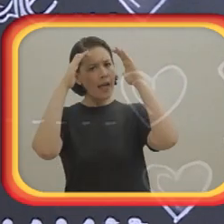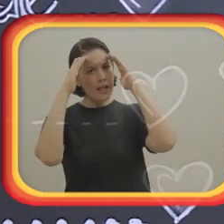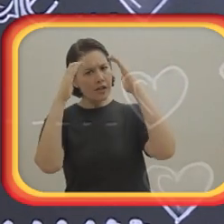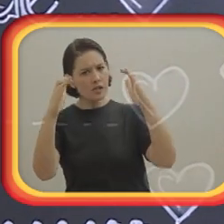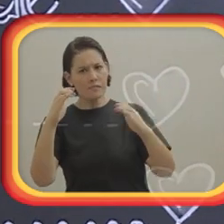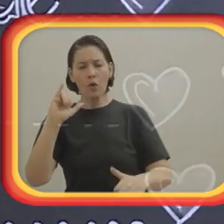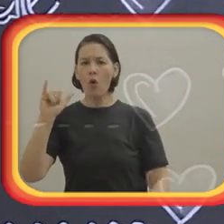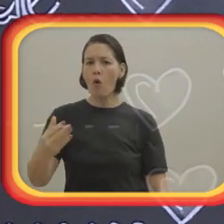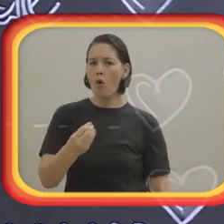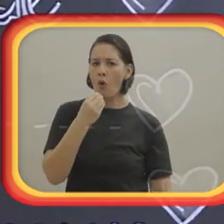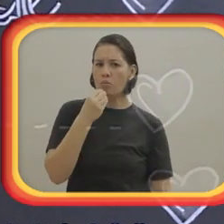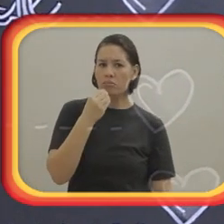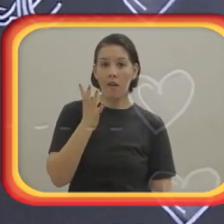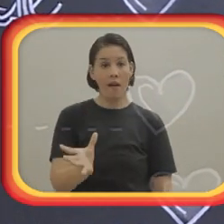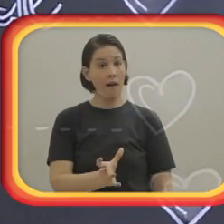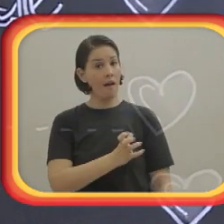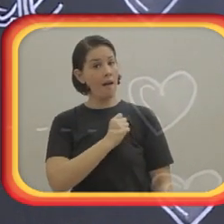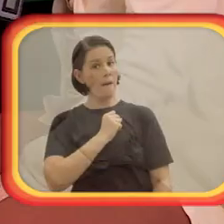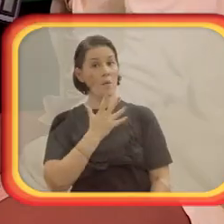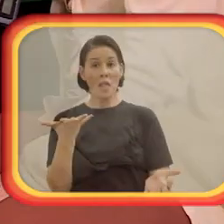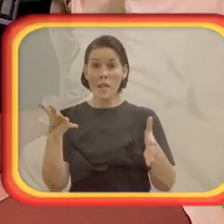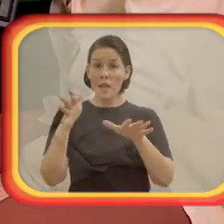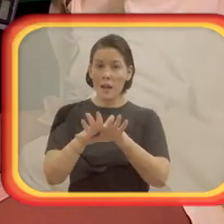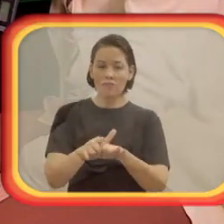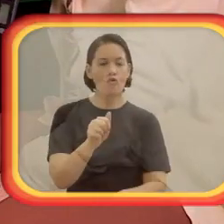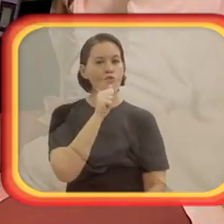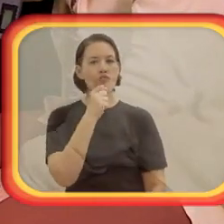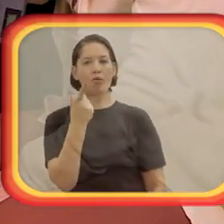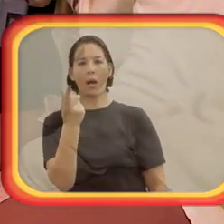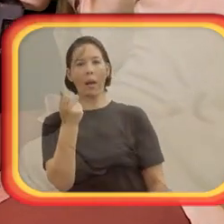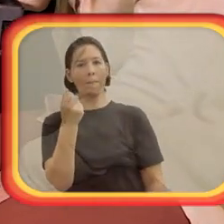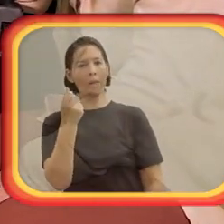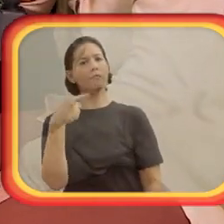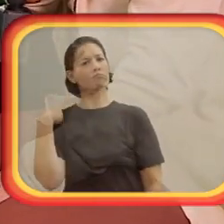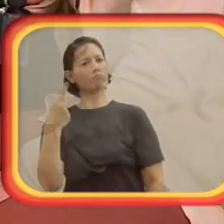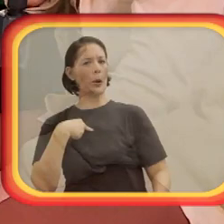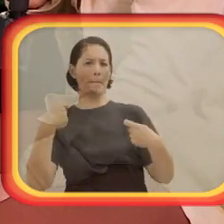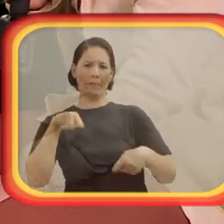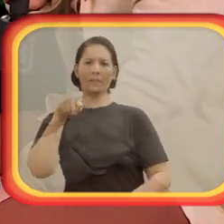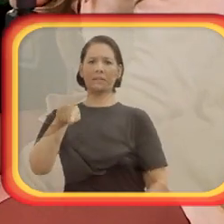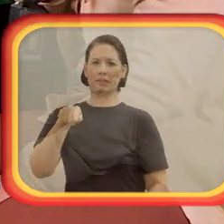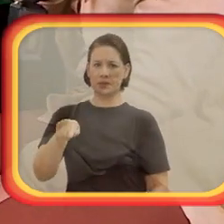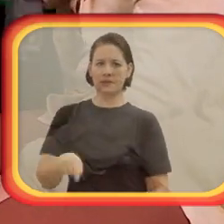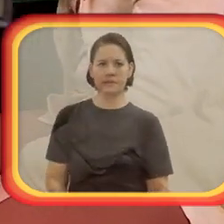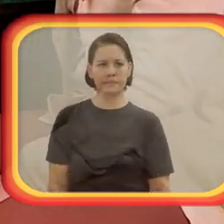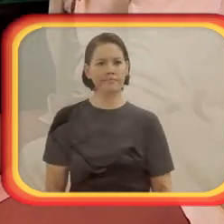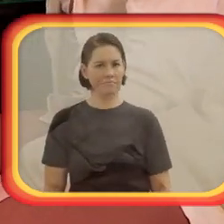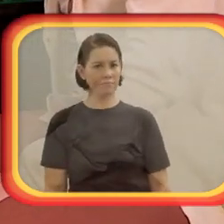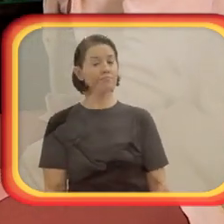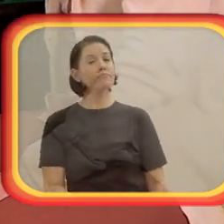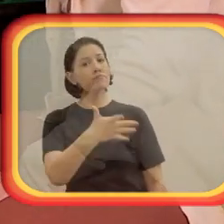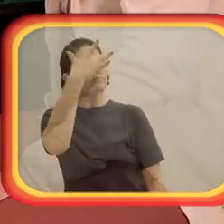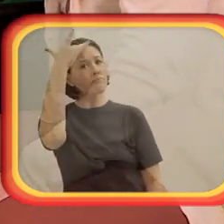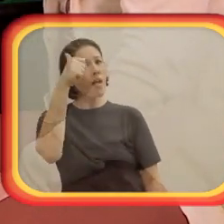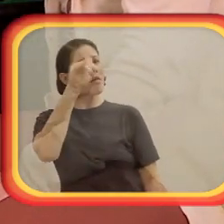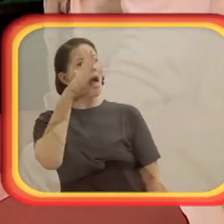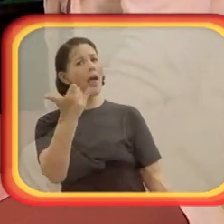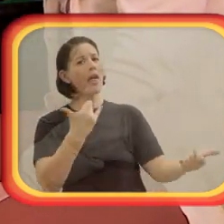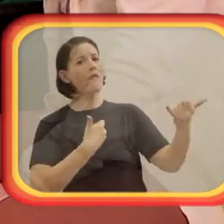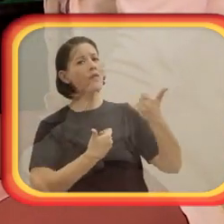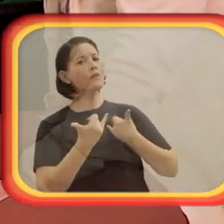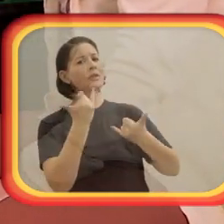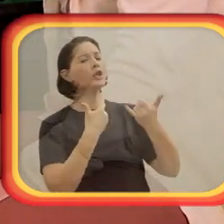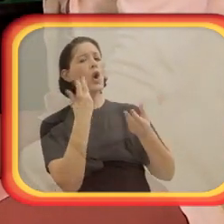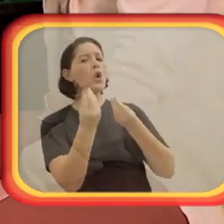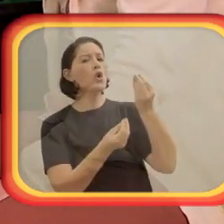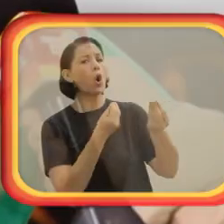preço. Né? É isso que a gente precisa. E para quem quiser mais informações, como é que faz? Bom, mais informações,